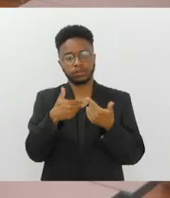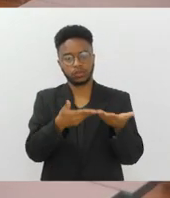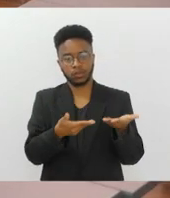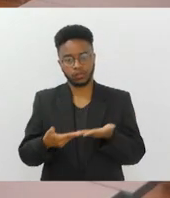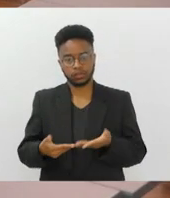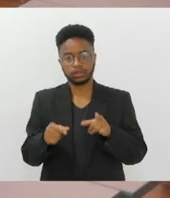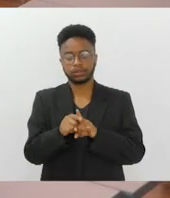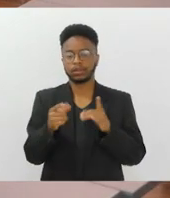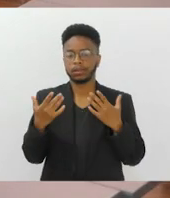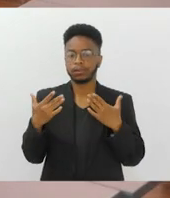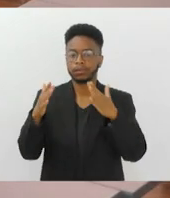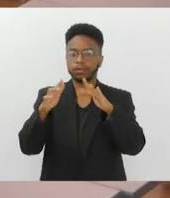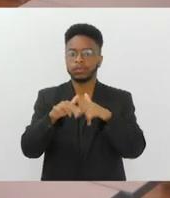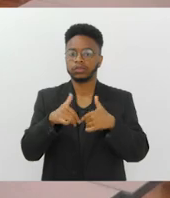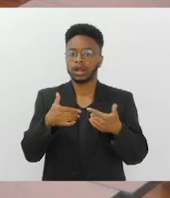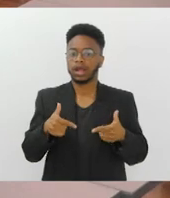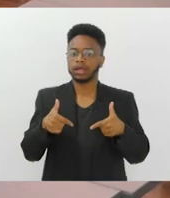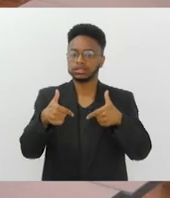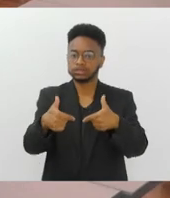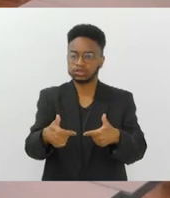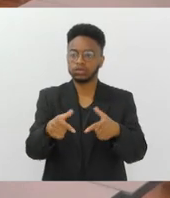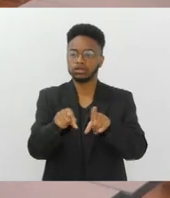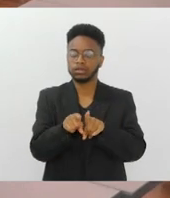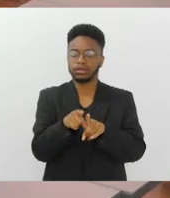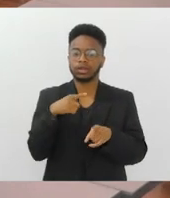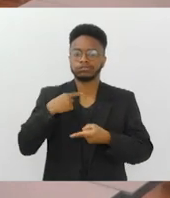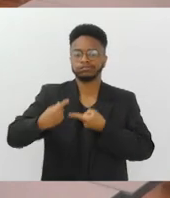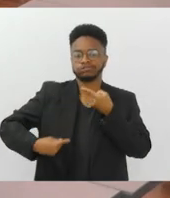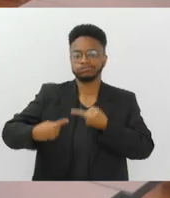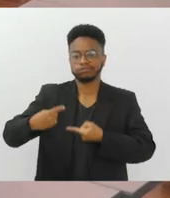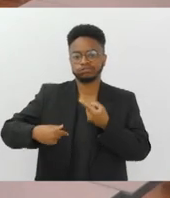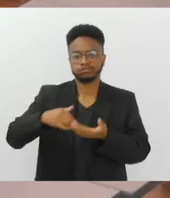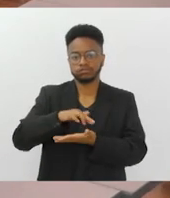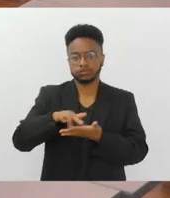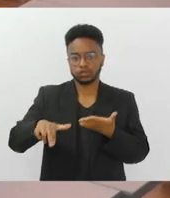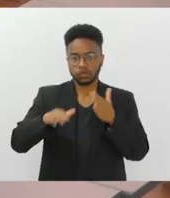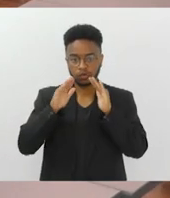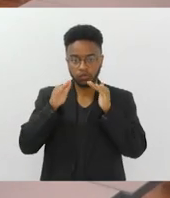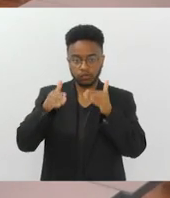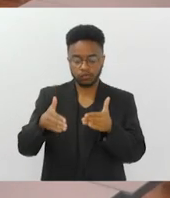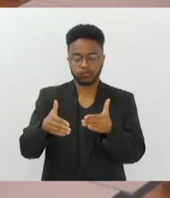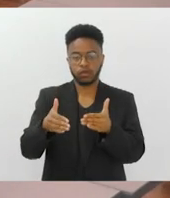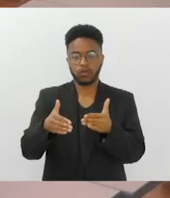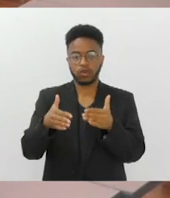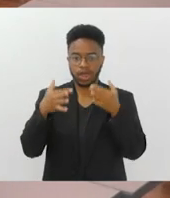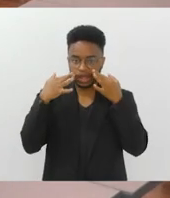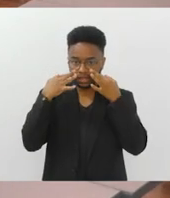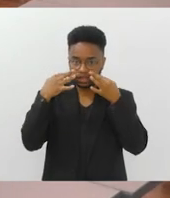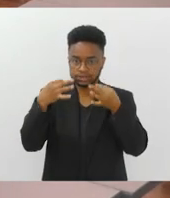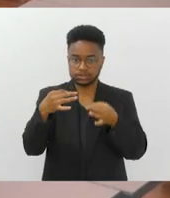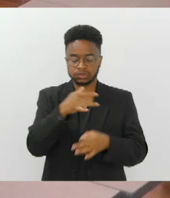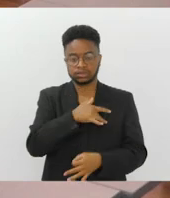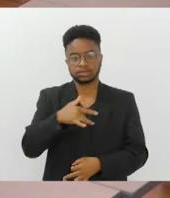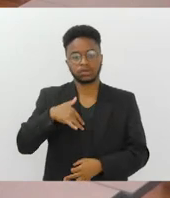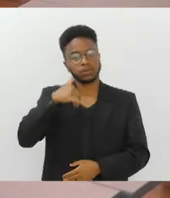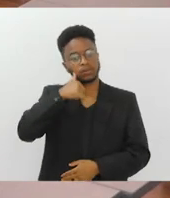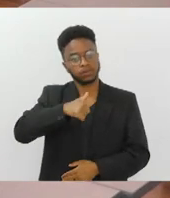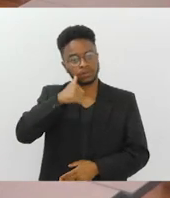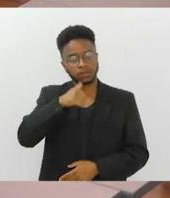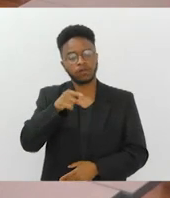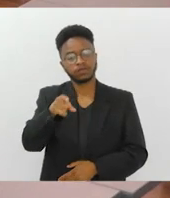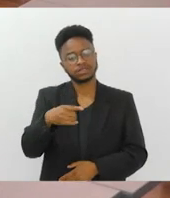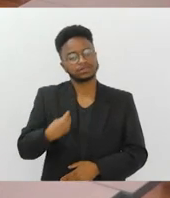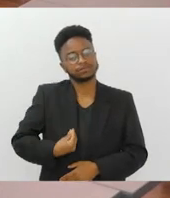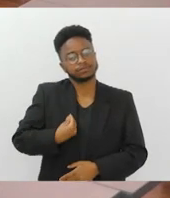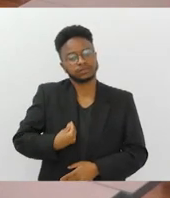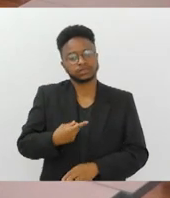Parabenizar pela sua atuação, porque todas as nossas discussões, né, voltadas para a atenção à saúde das mulheres, a senhora está